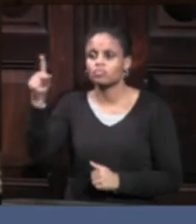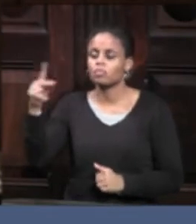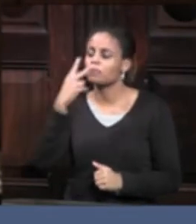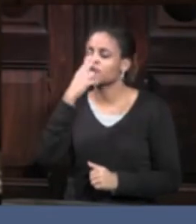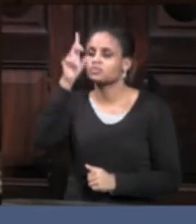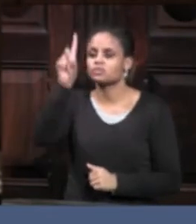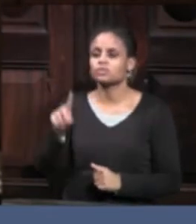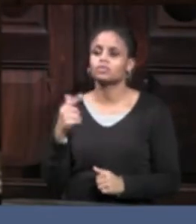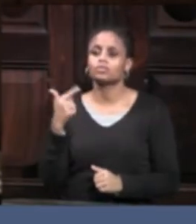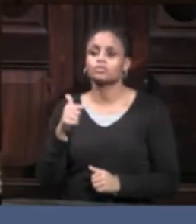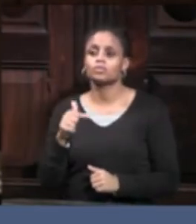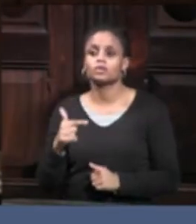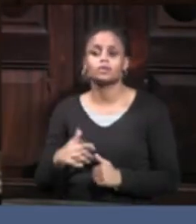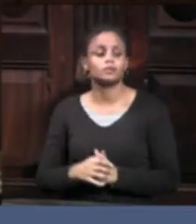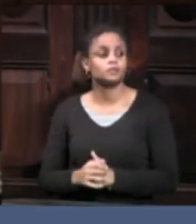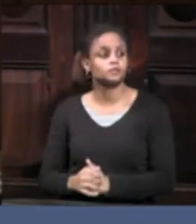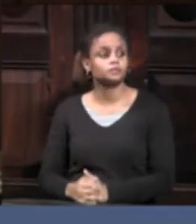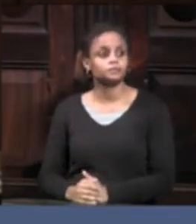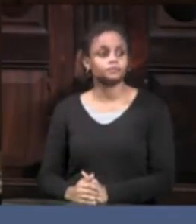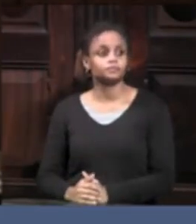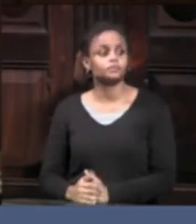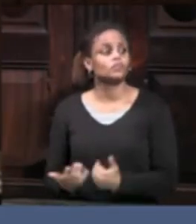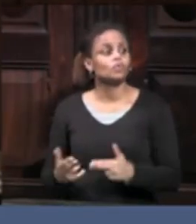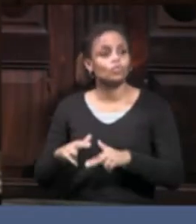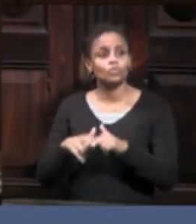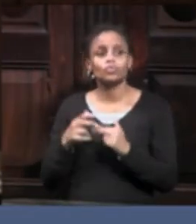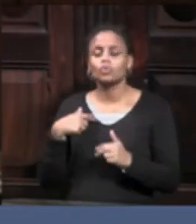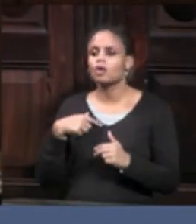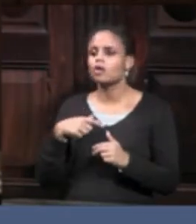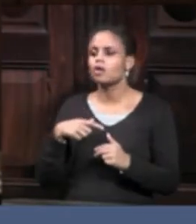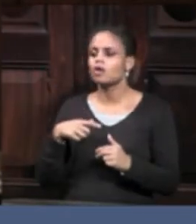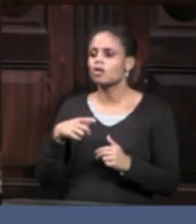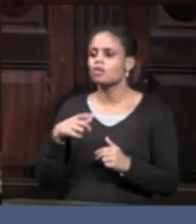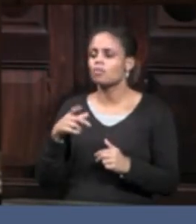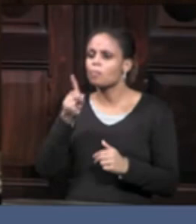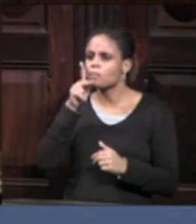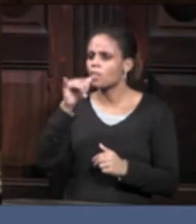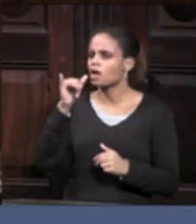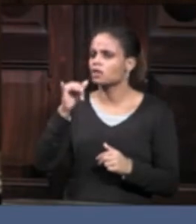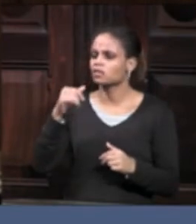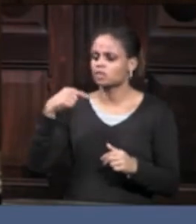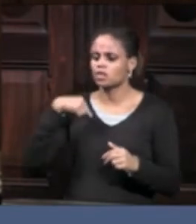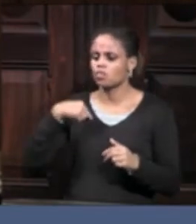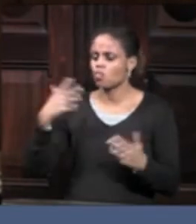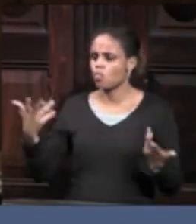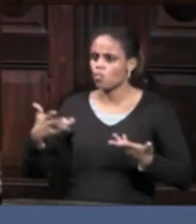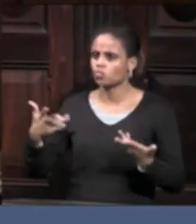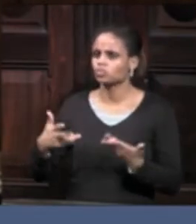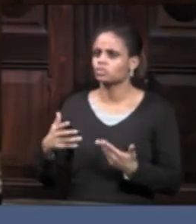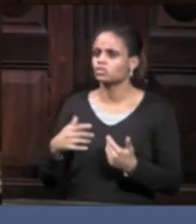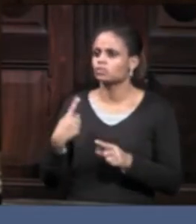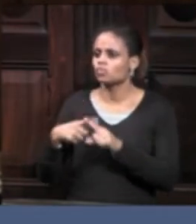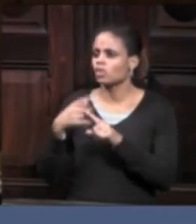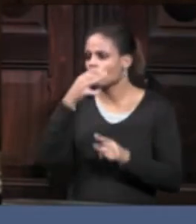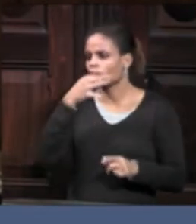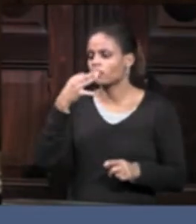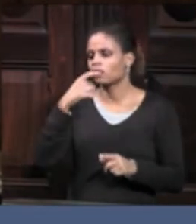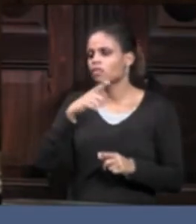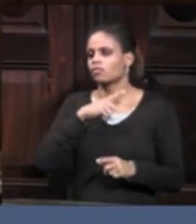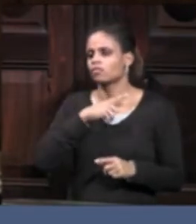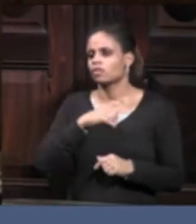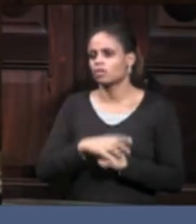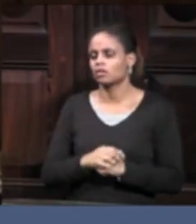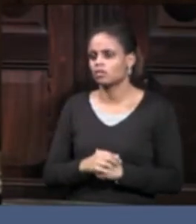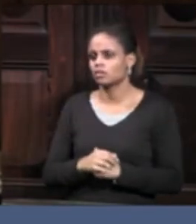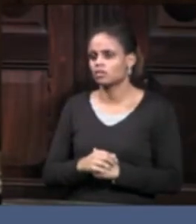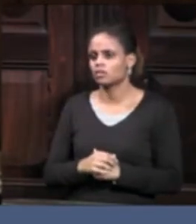disso me tornei o pai que sou, o cidadão que sou. Mas aqui no parlamento eu não estou e nem vim para rezar. E foi